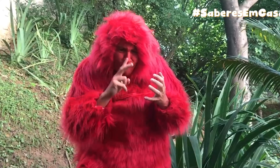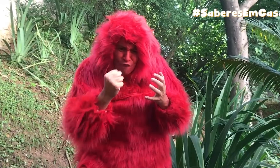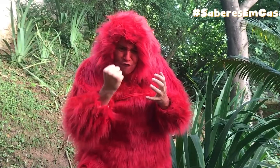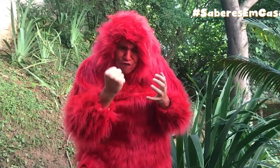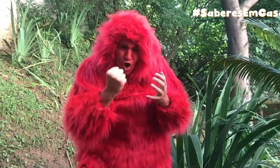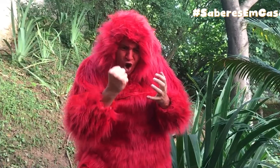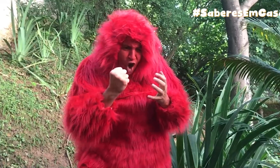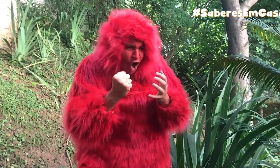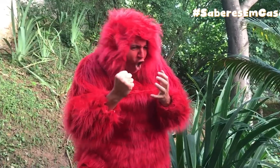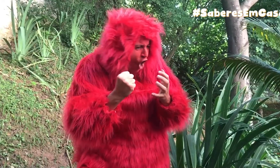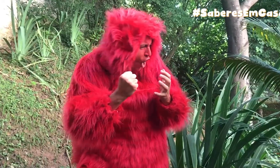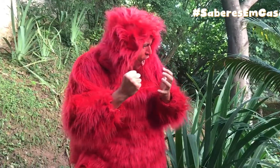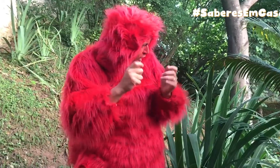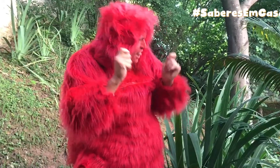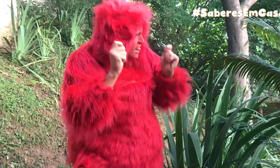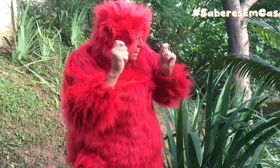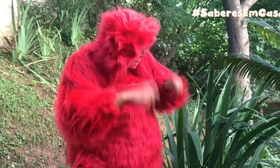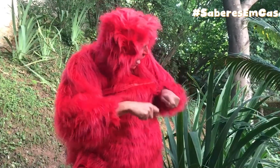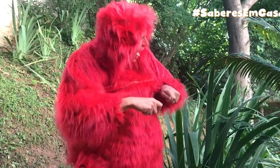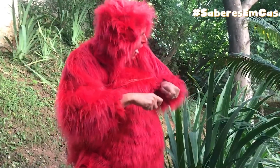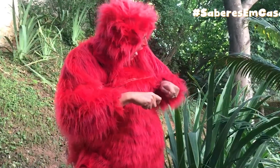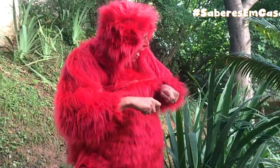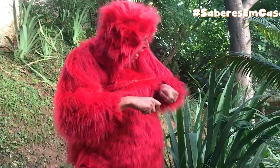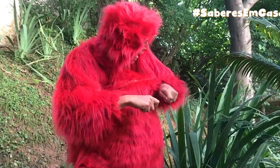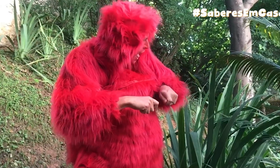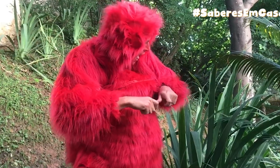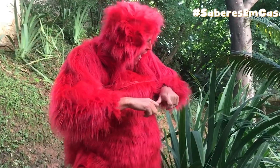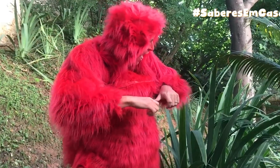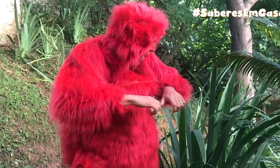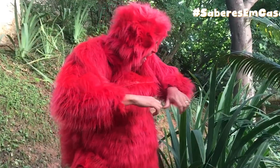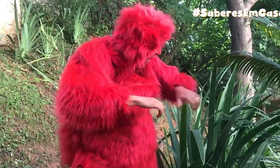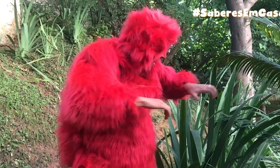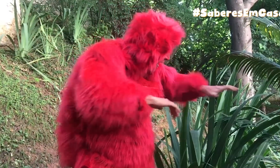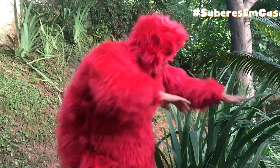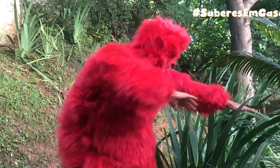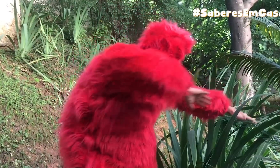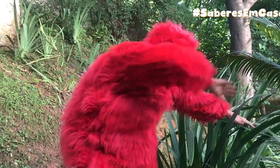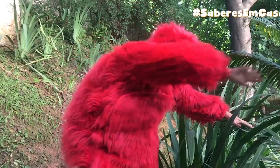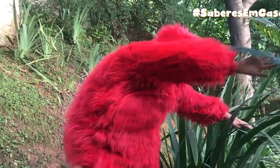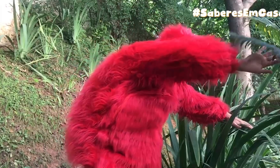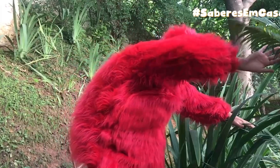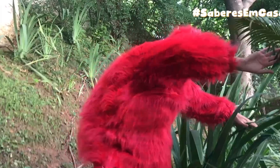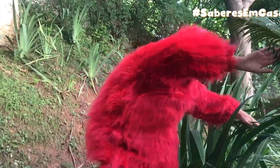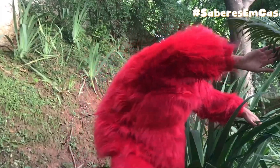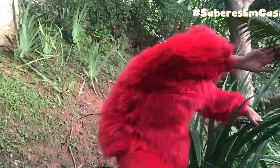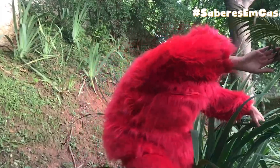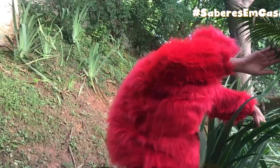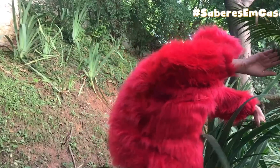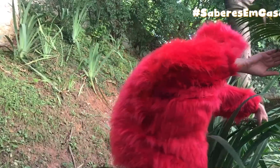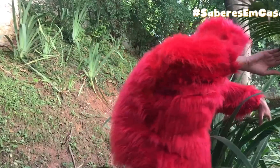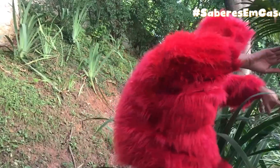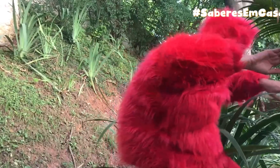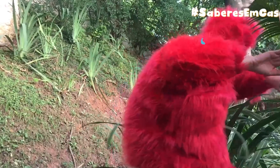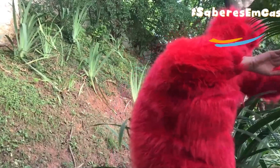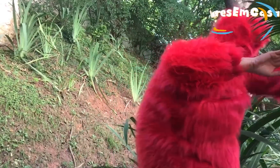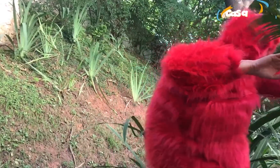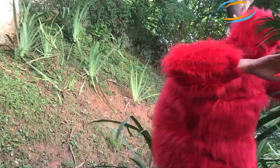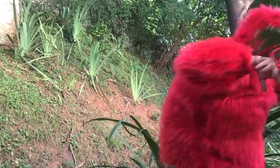Aqui as minhas unhas são fortes. Dá sim pra eu atravessar.